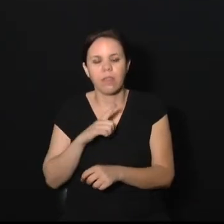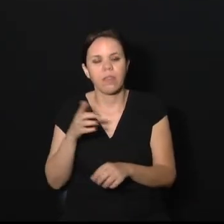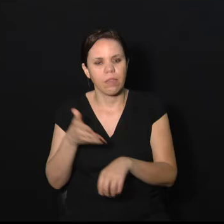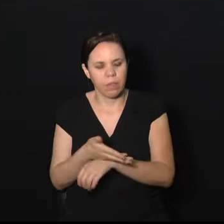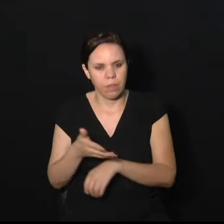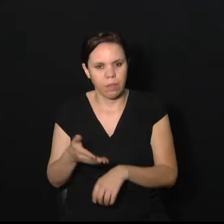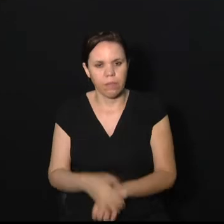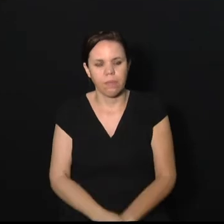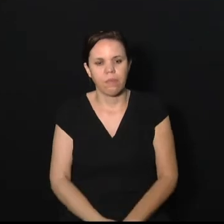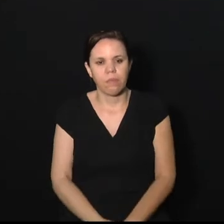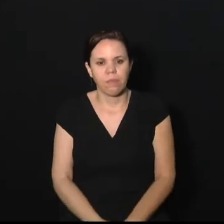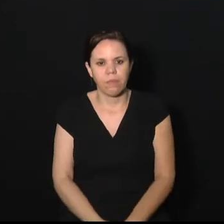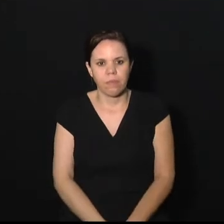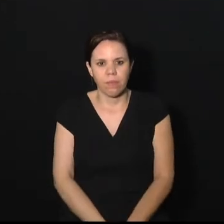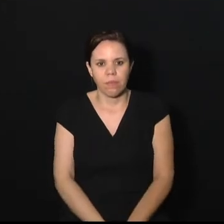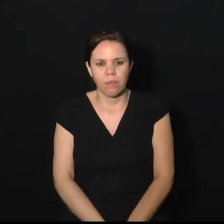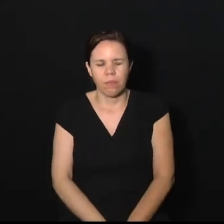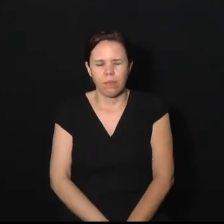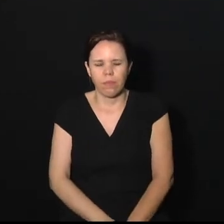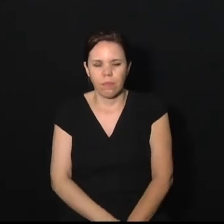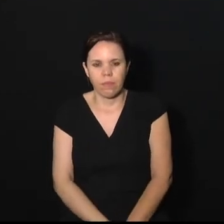aí a esse...